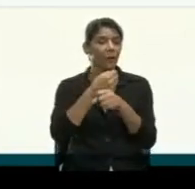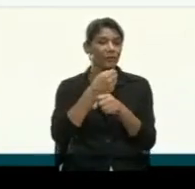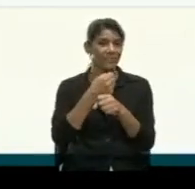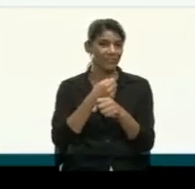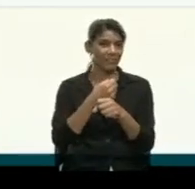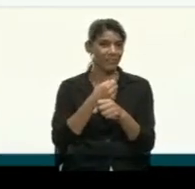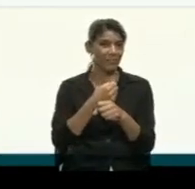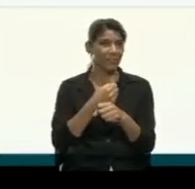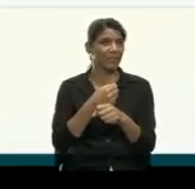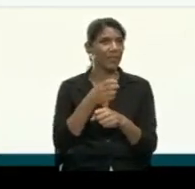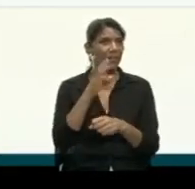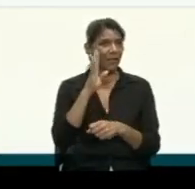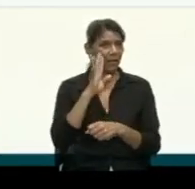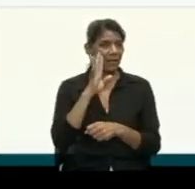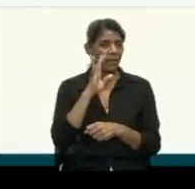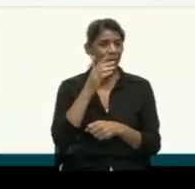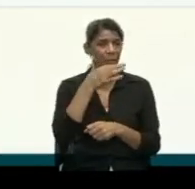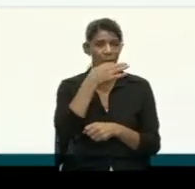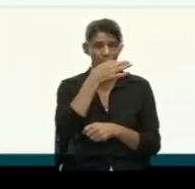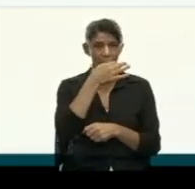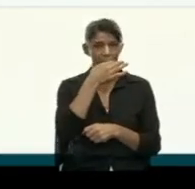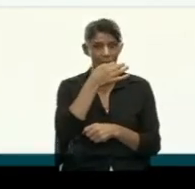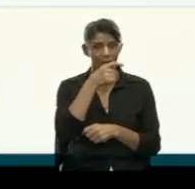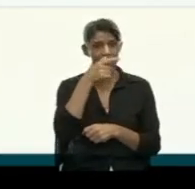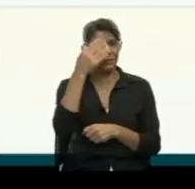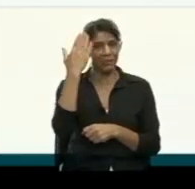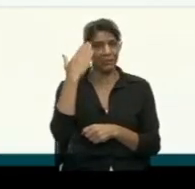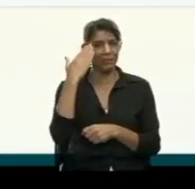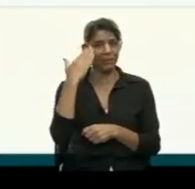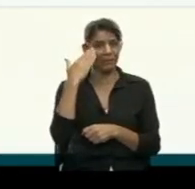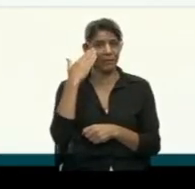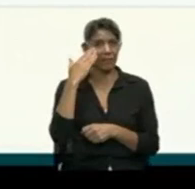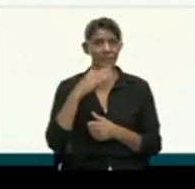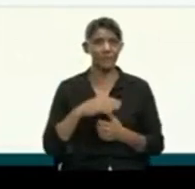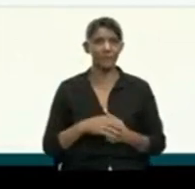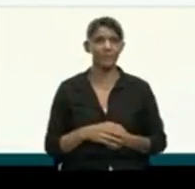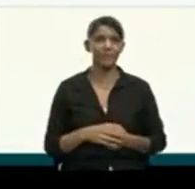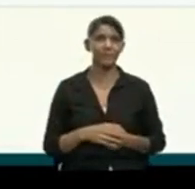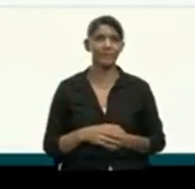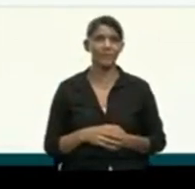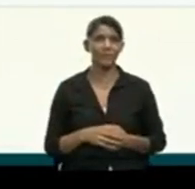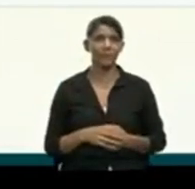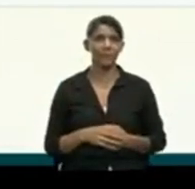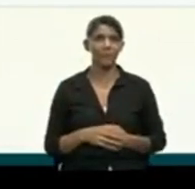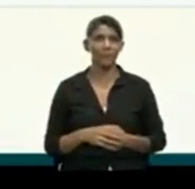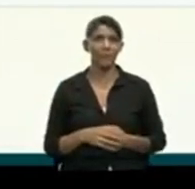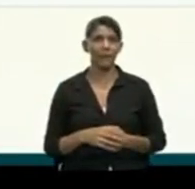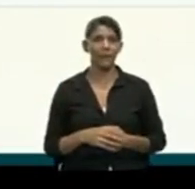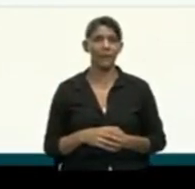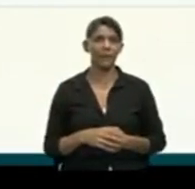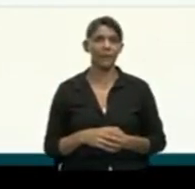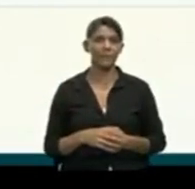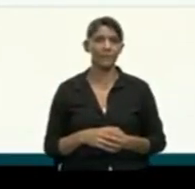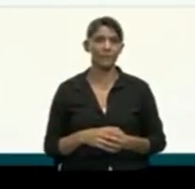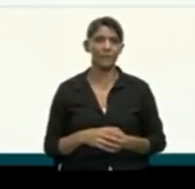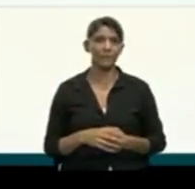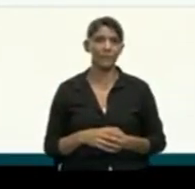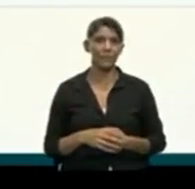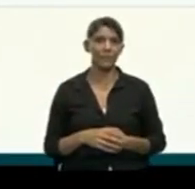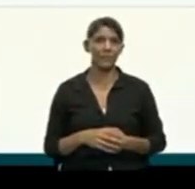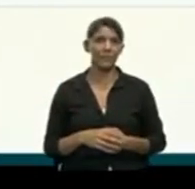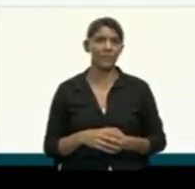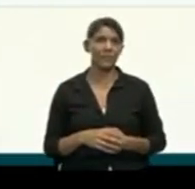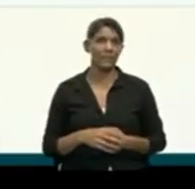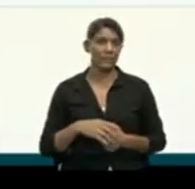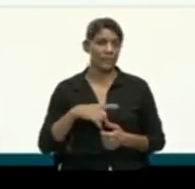isso. Interessante fazer esse comentário, tá? Comentário a mais aqui na nossa aula. Então, sempre imaginar desse jeito. Então, a